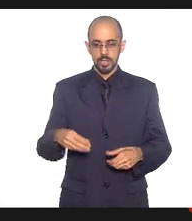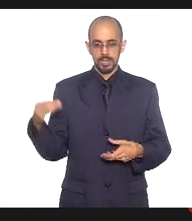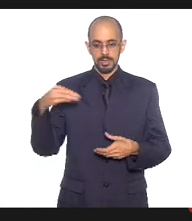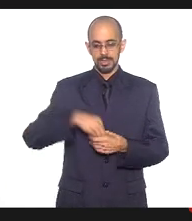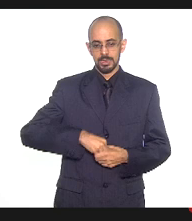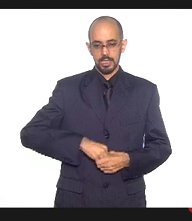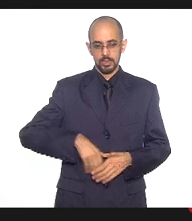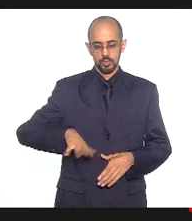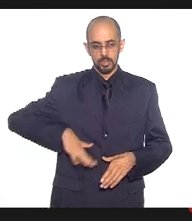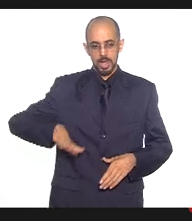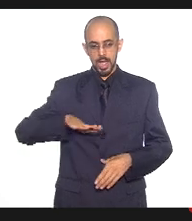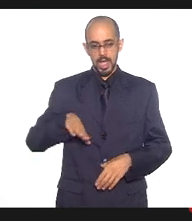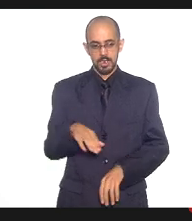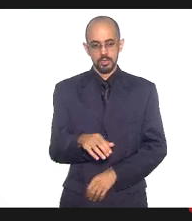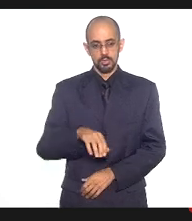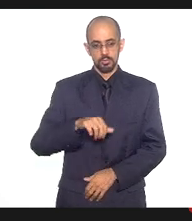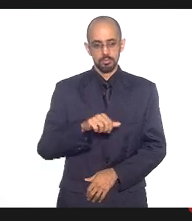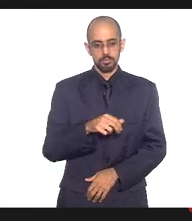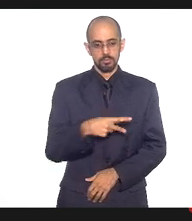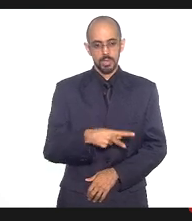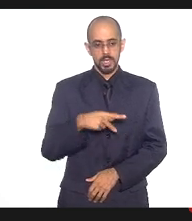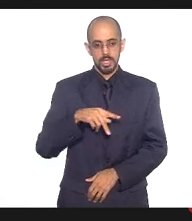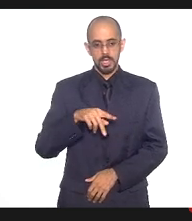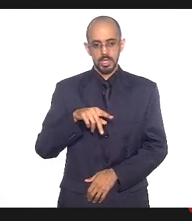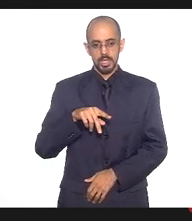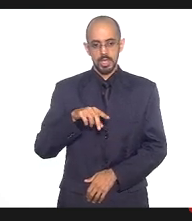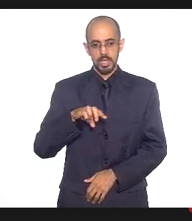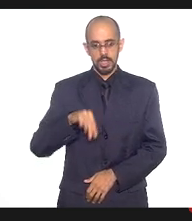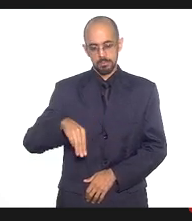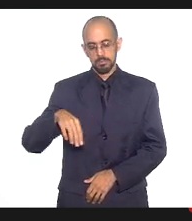do BMS-24. Né?